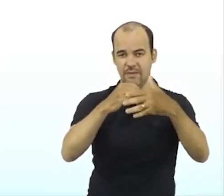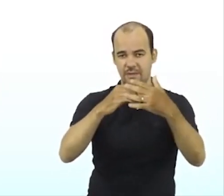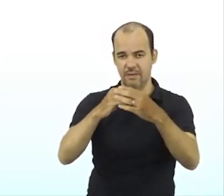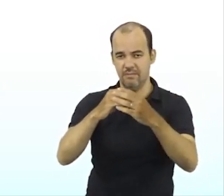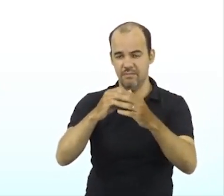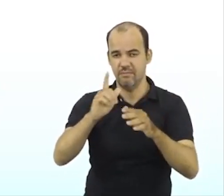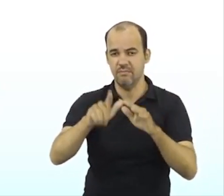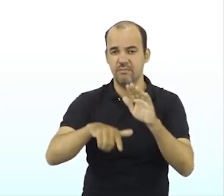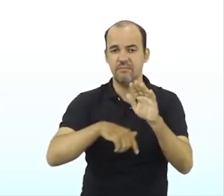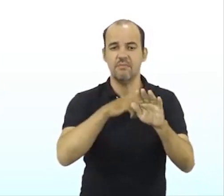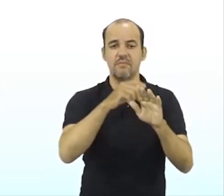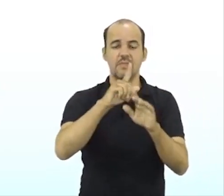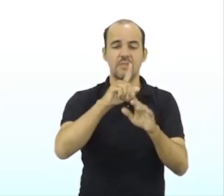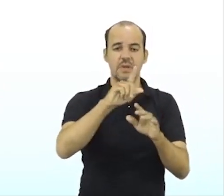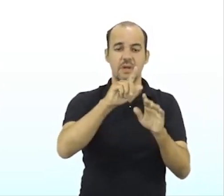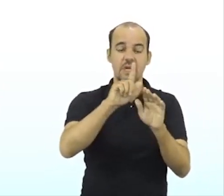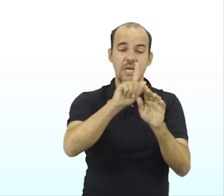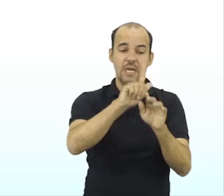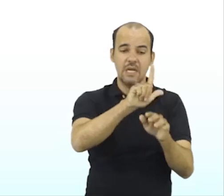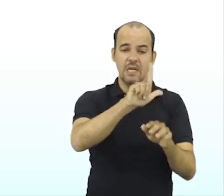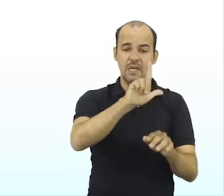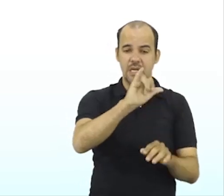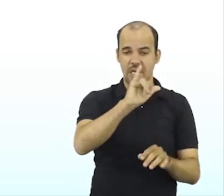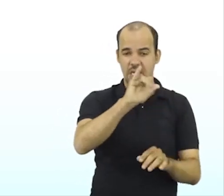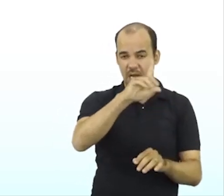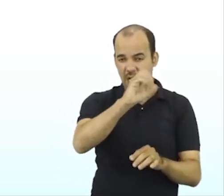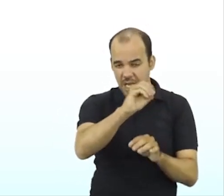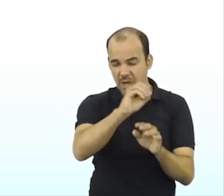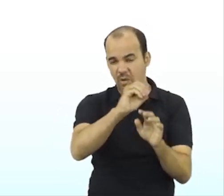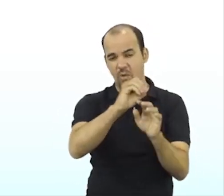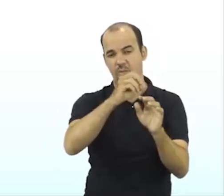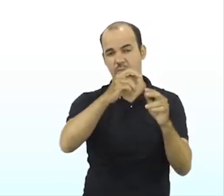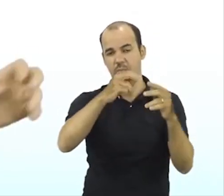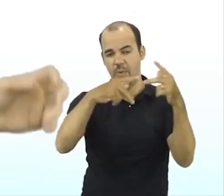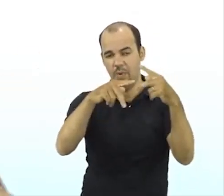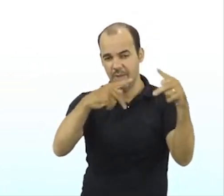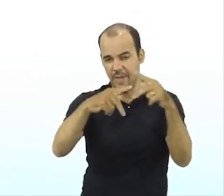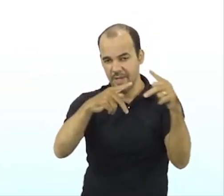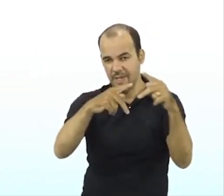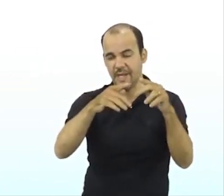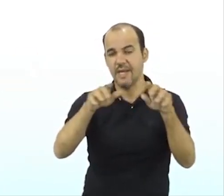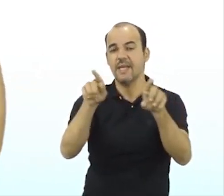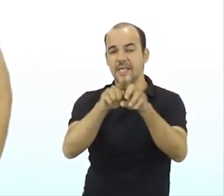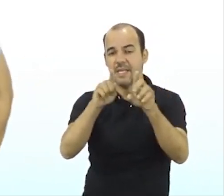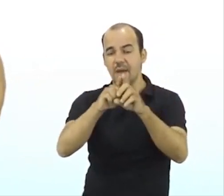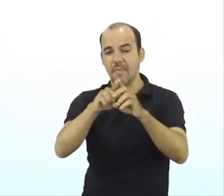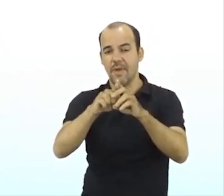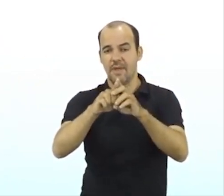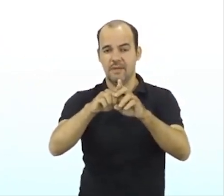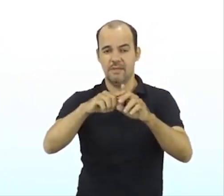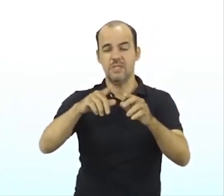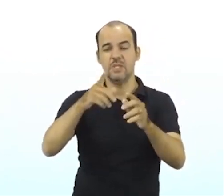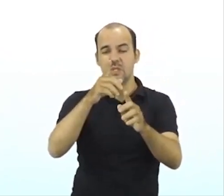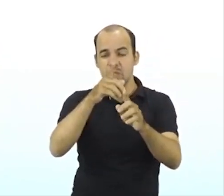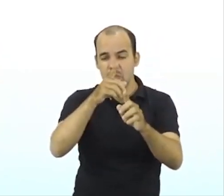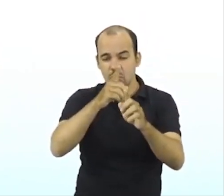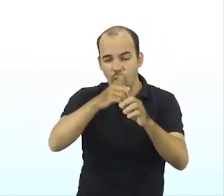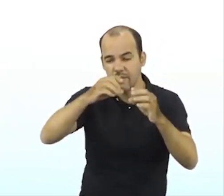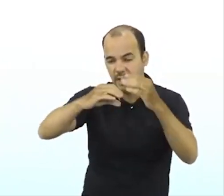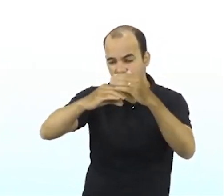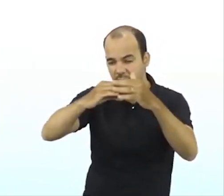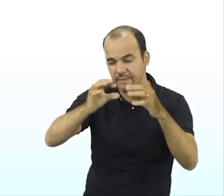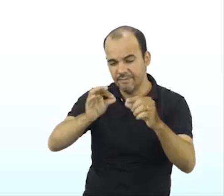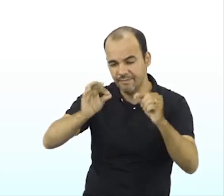encontrar glicoproteínas, glicolipídios e o colesterol. Agora, olhe, esse colesterol eu queria que vocês